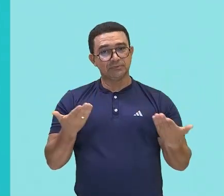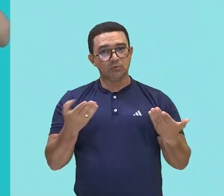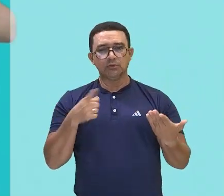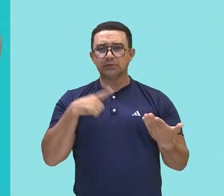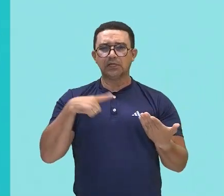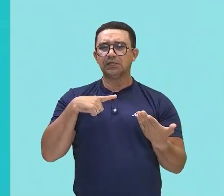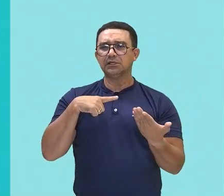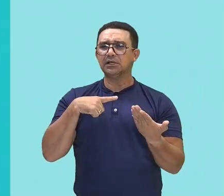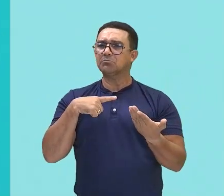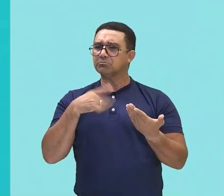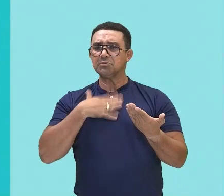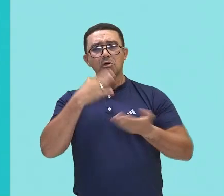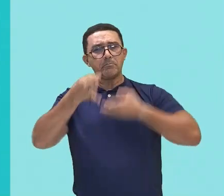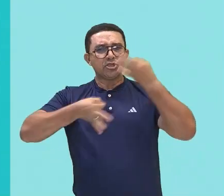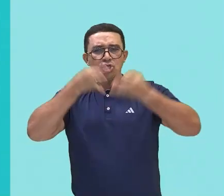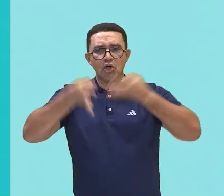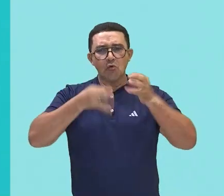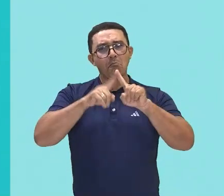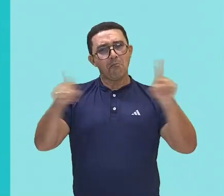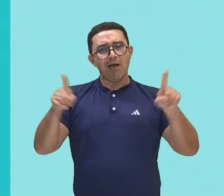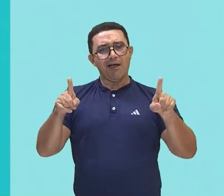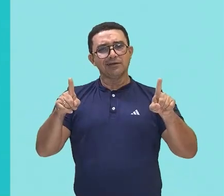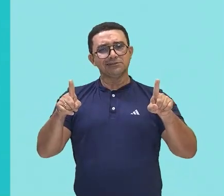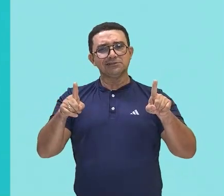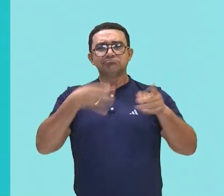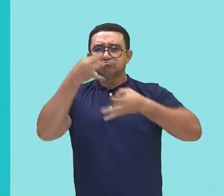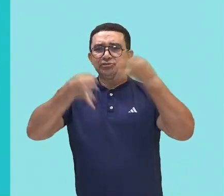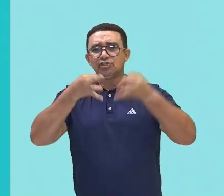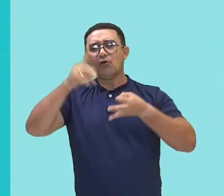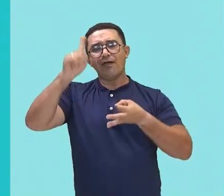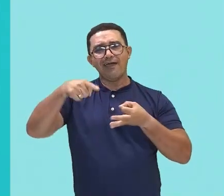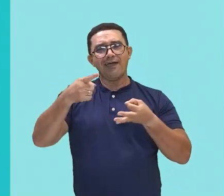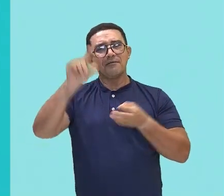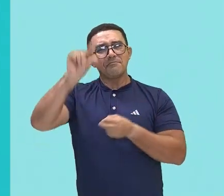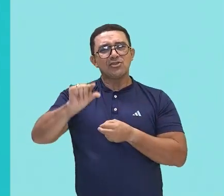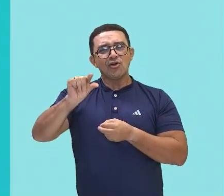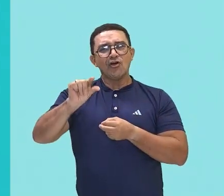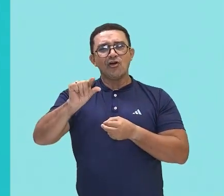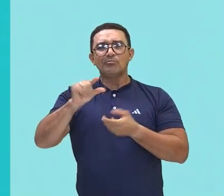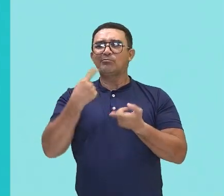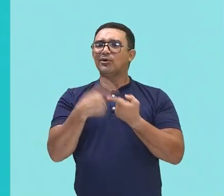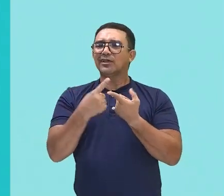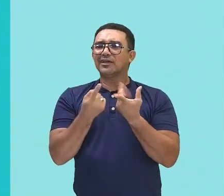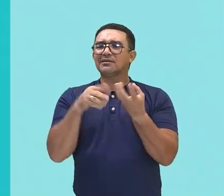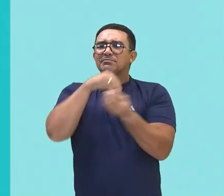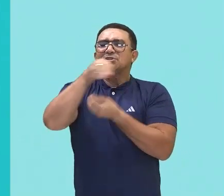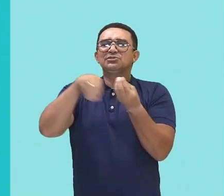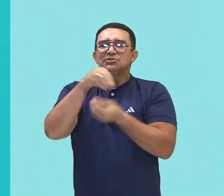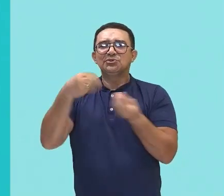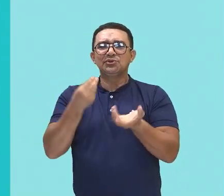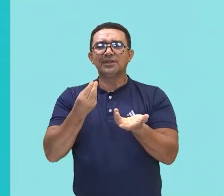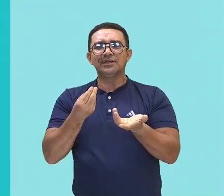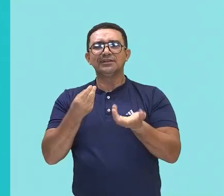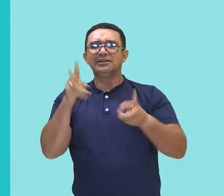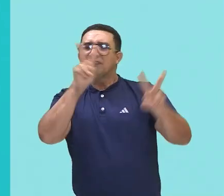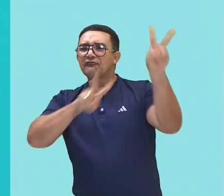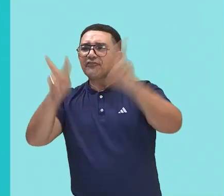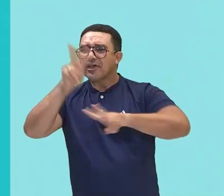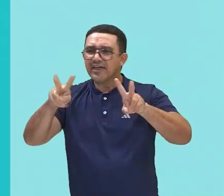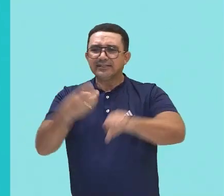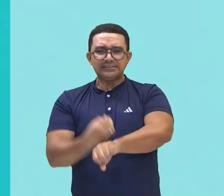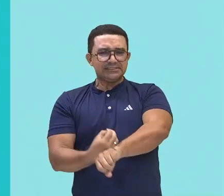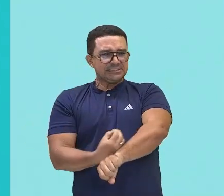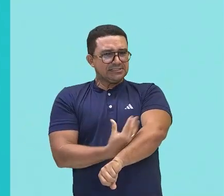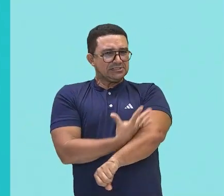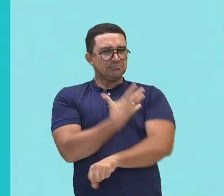digamos, crítica, mas essa crítica vai ser amenizada a partir do meu sentimentalismo, daquilo que eu vejo, da minha perspectiva